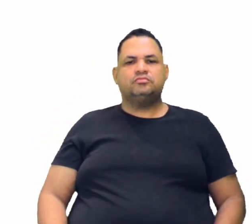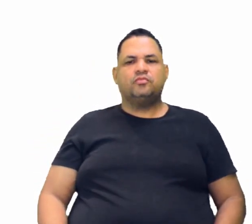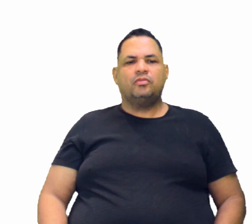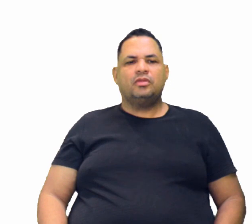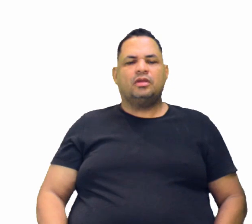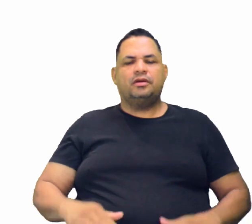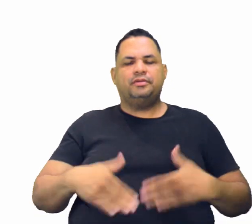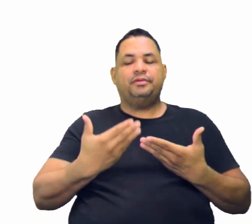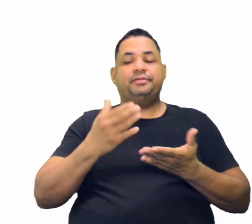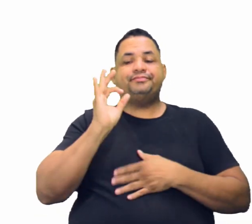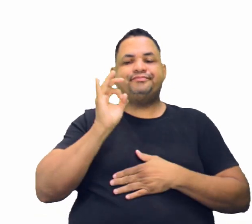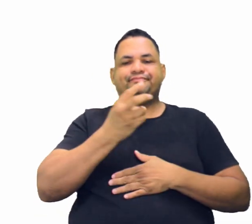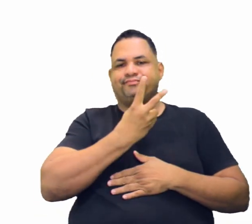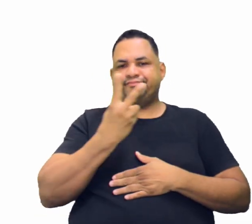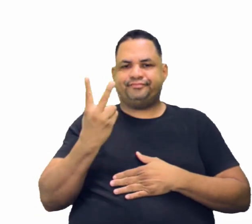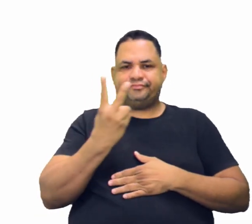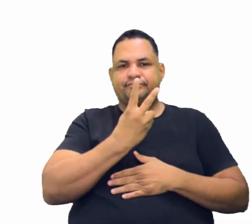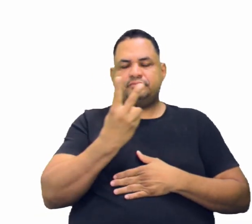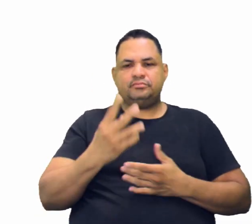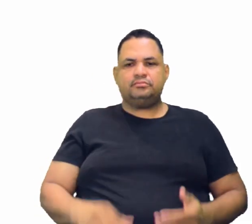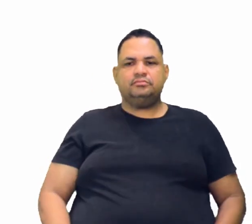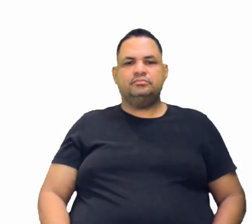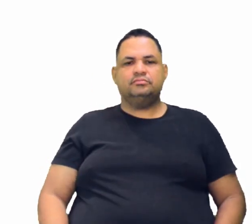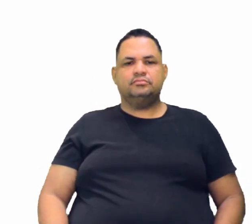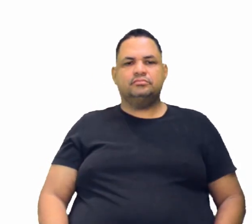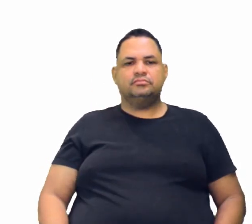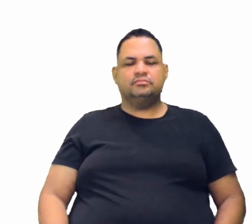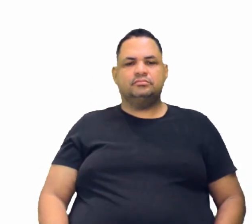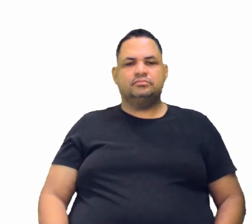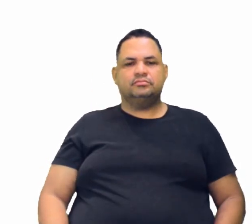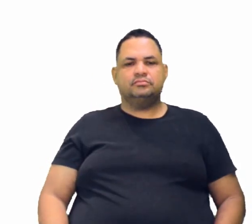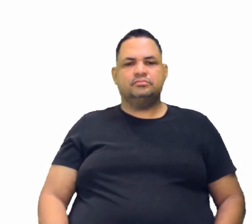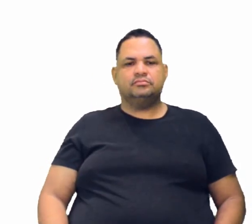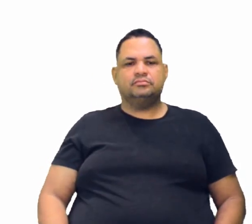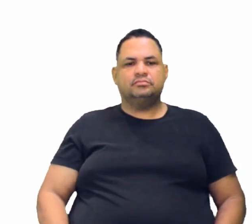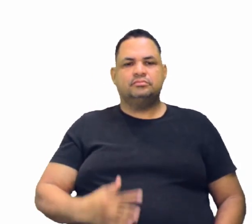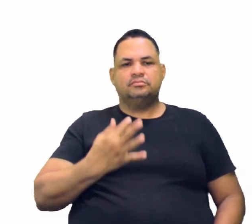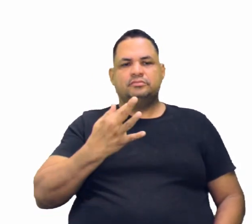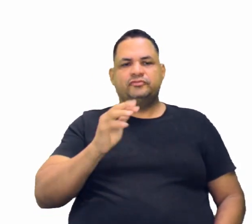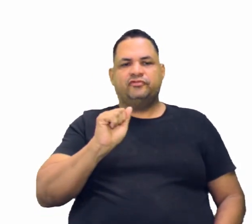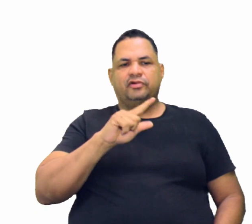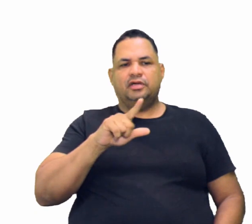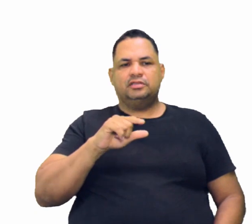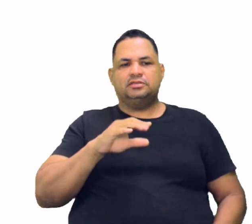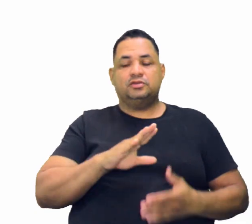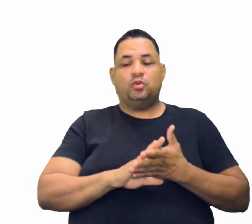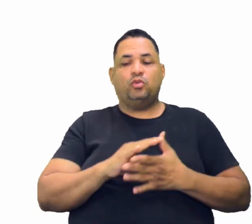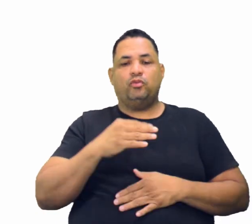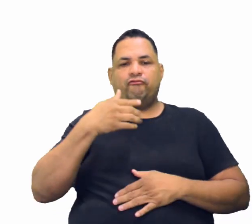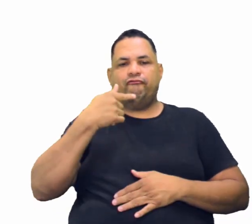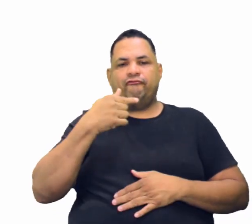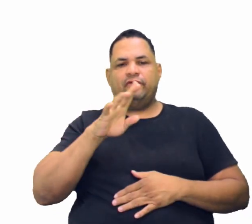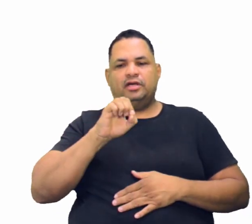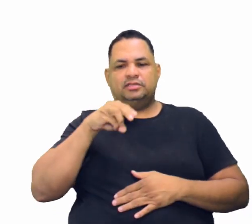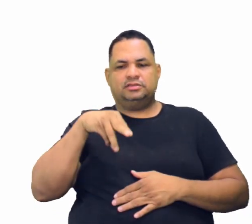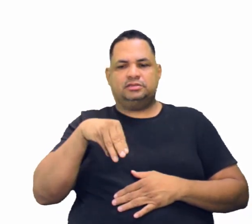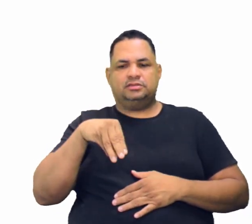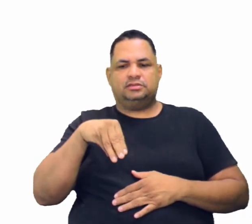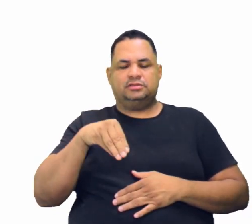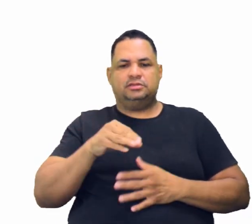Qual é a correta? Faz 20 anos ou fazem 20 anos? Pense